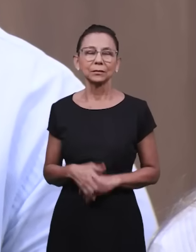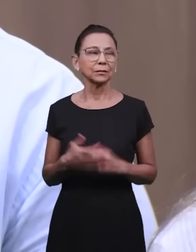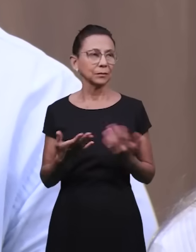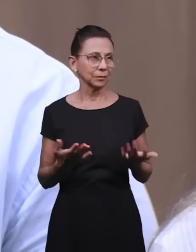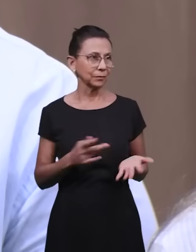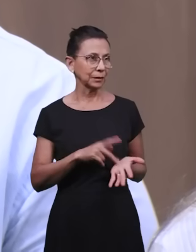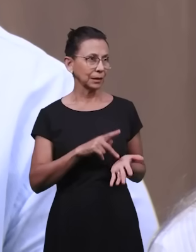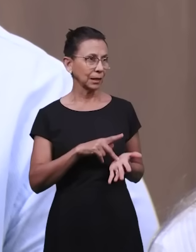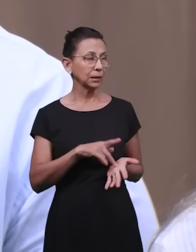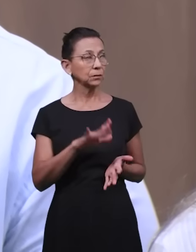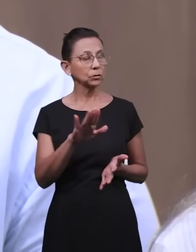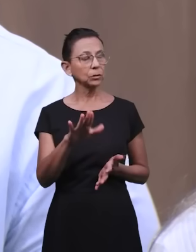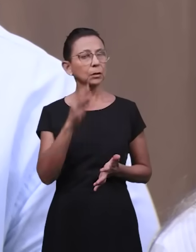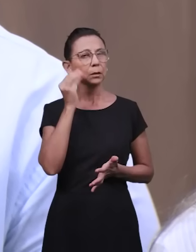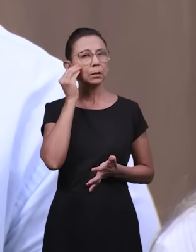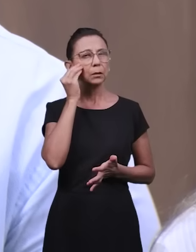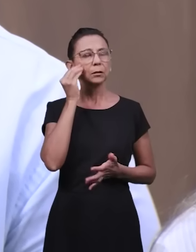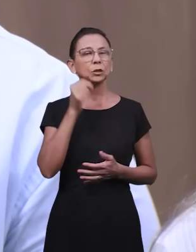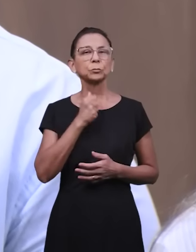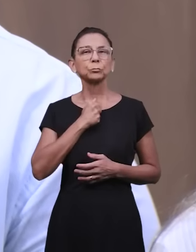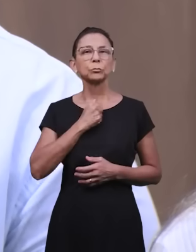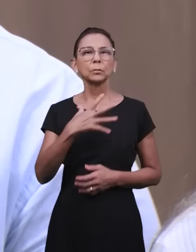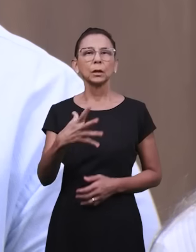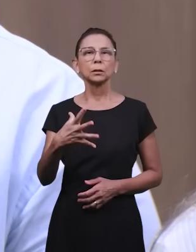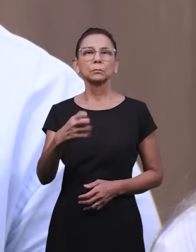que acontece? Então tenta inspirar,